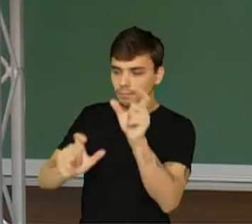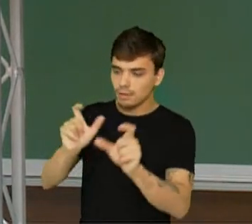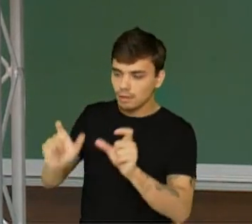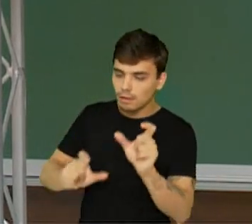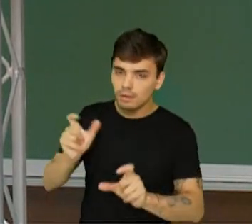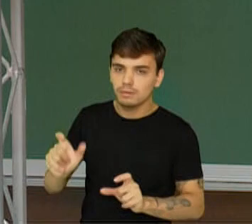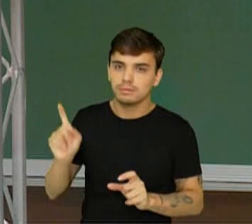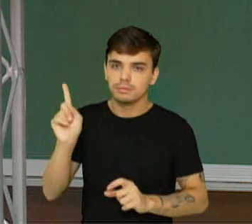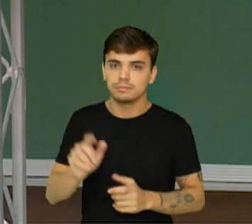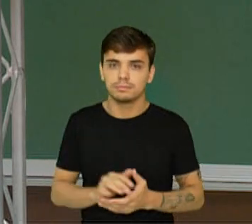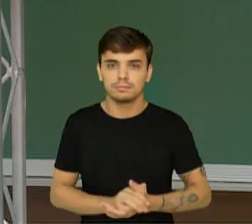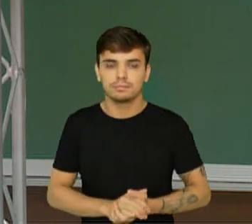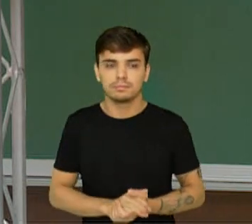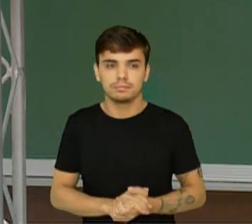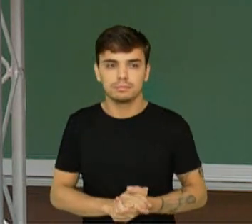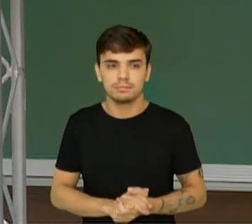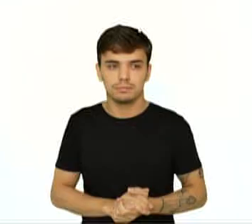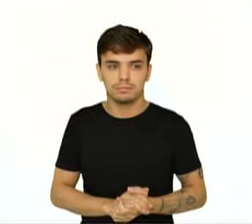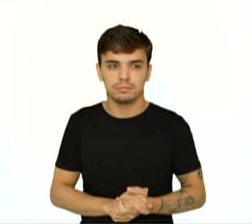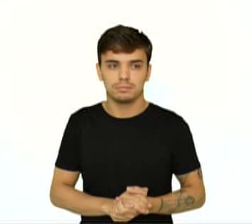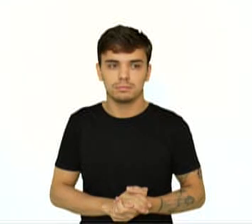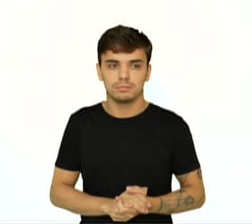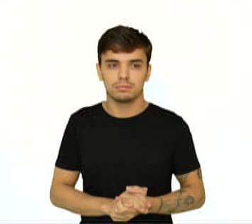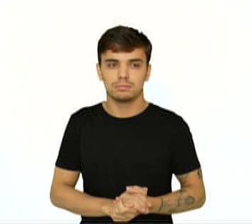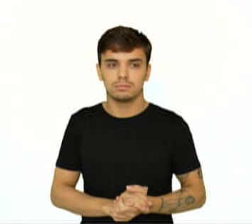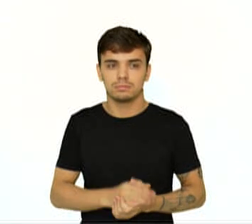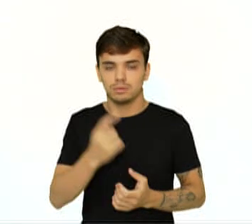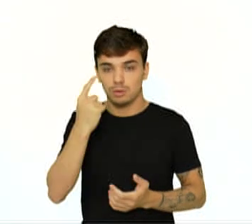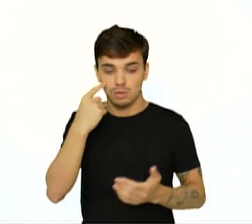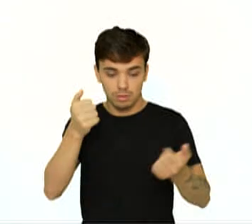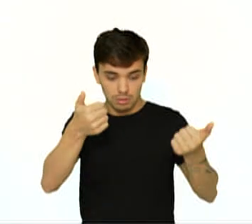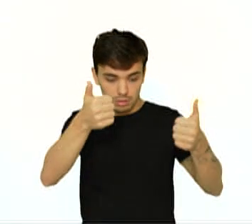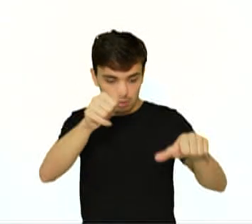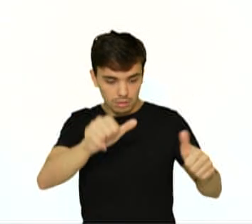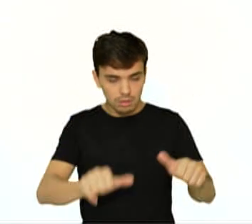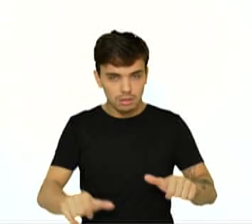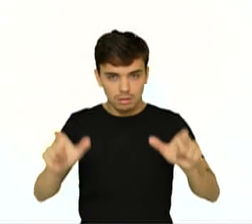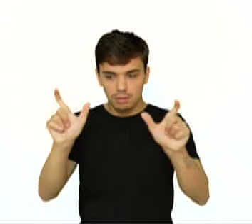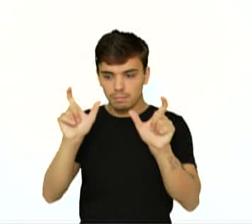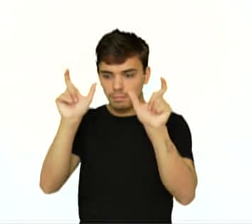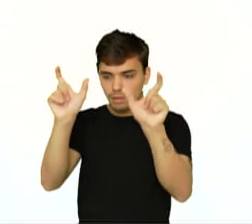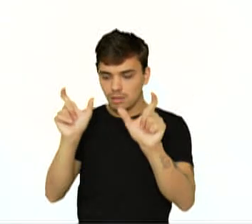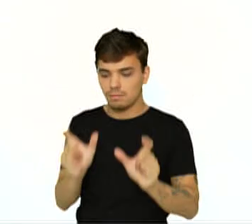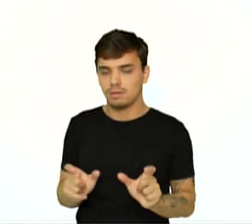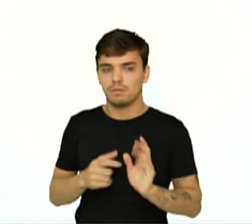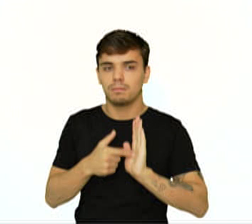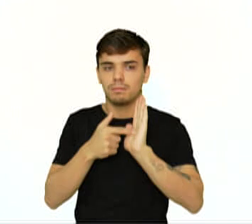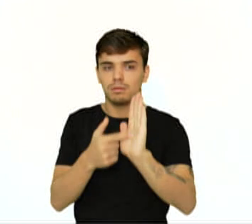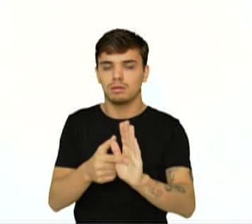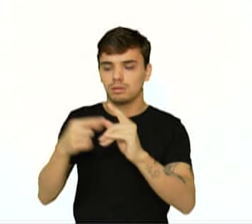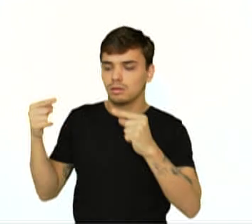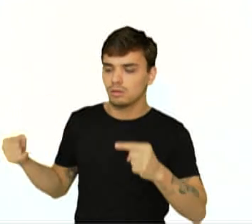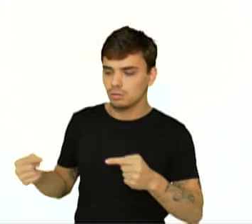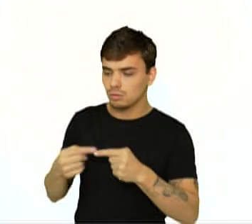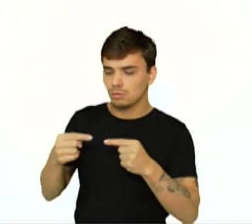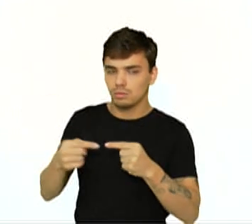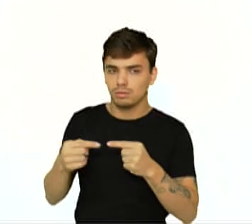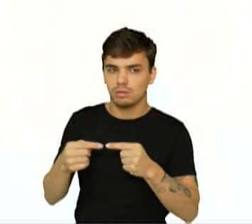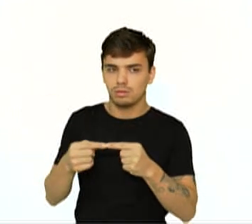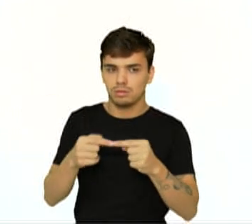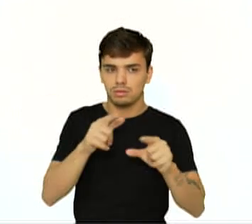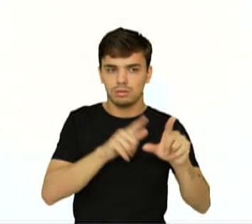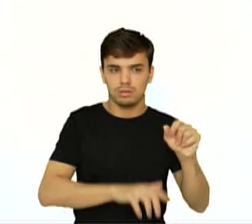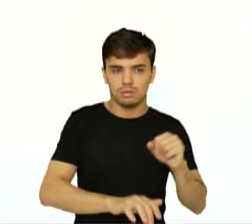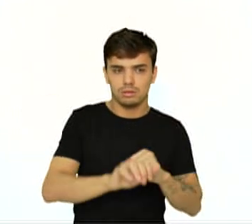que aparecem aí na tira da Mafalda. Analisa as palavras em destaque. Elas correspondem a letra